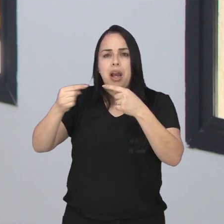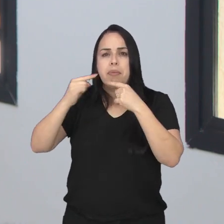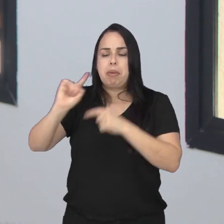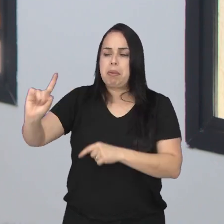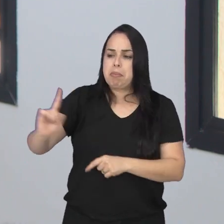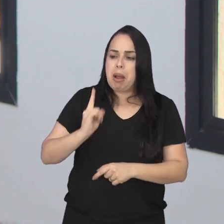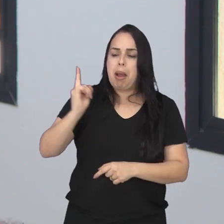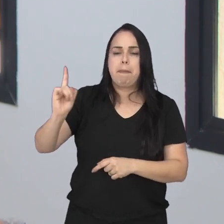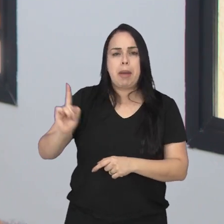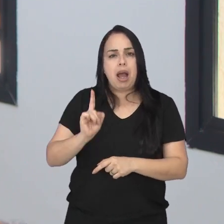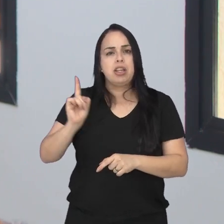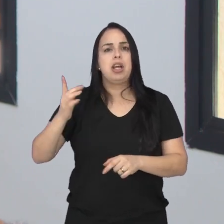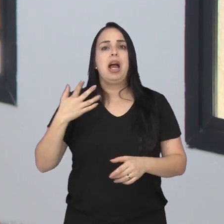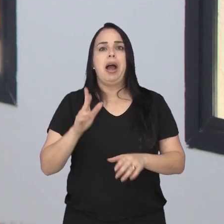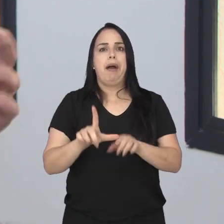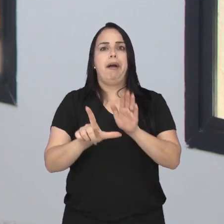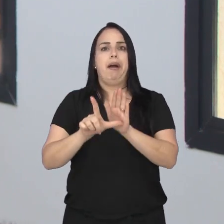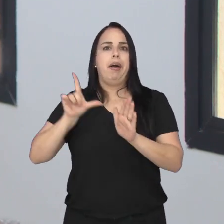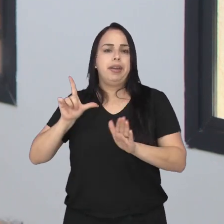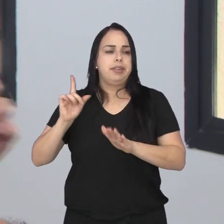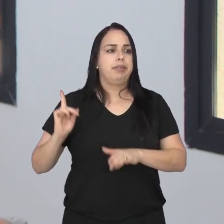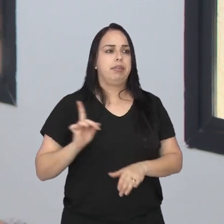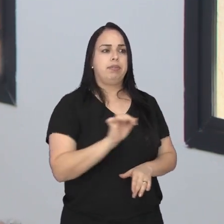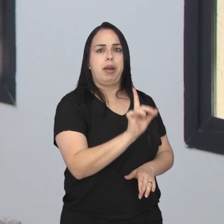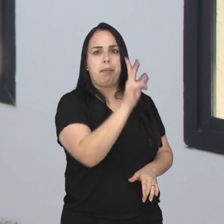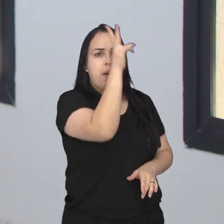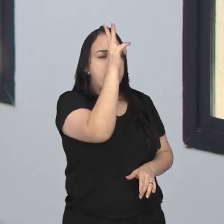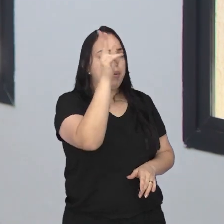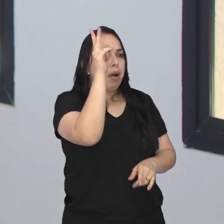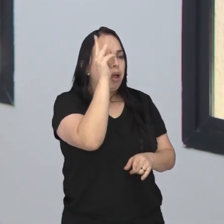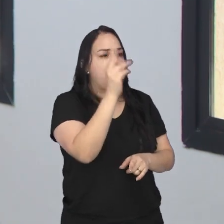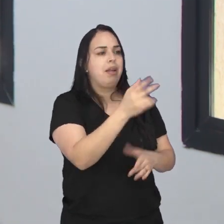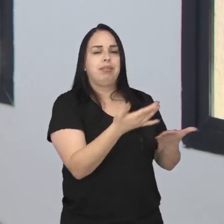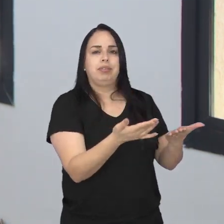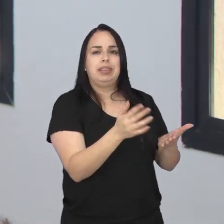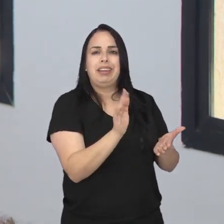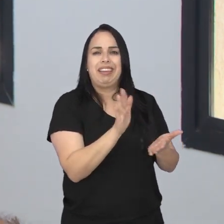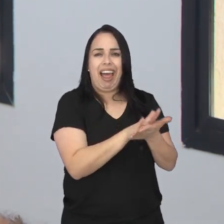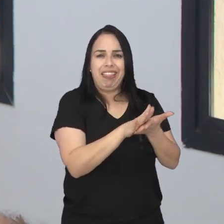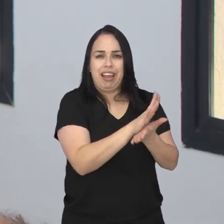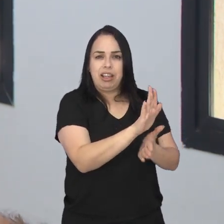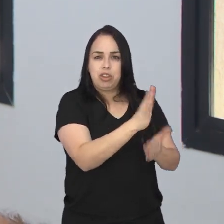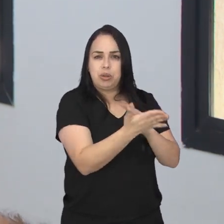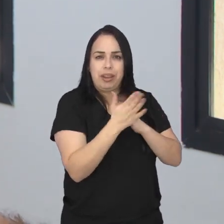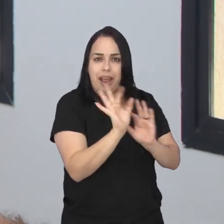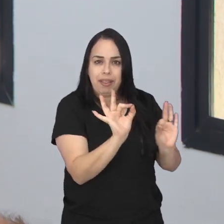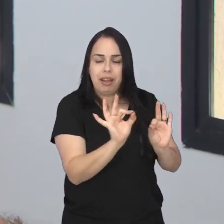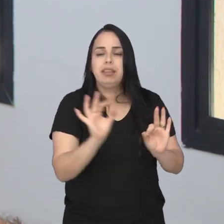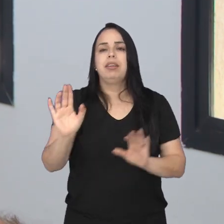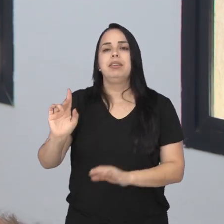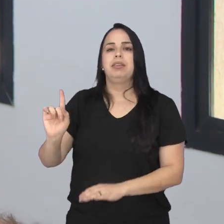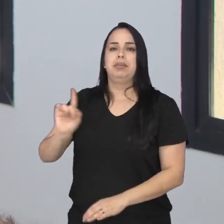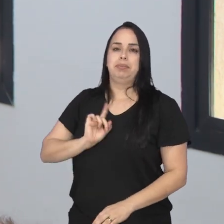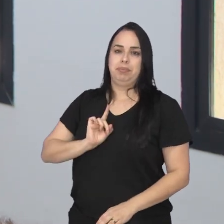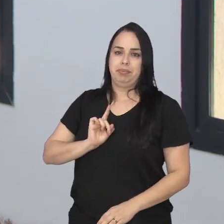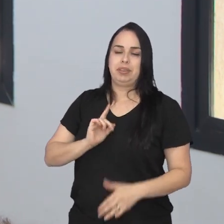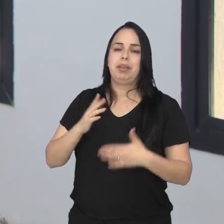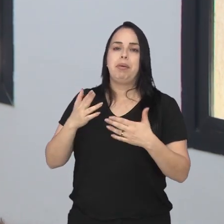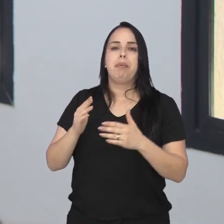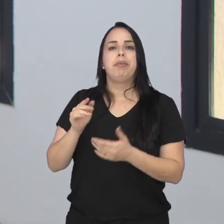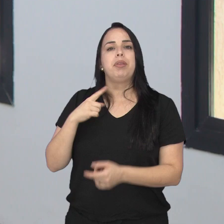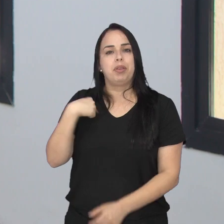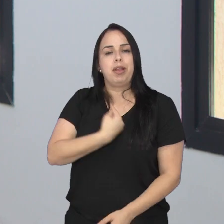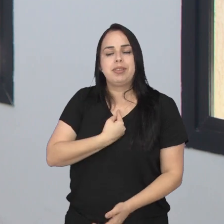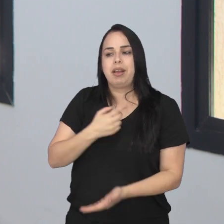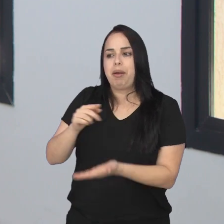aqui para câmara né que depois que Já correu a prefeitura inteira e já bateu várias portas vem aqui para Campo de Socorro e nós estamos